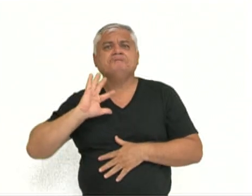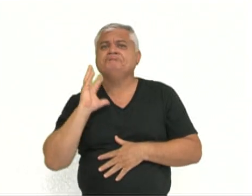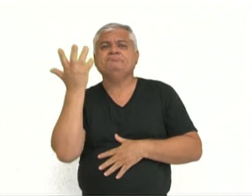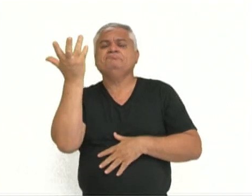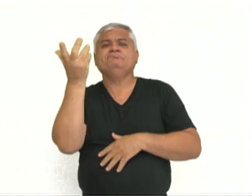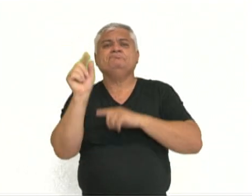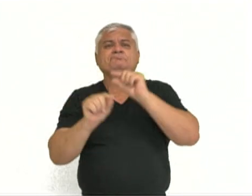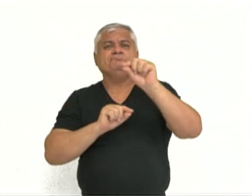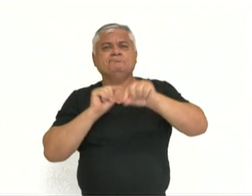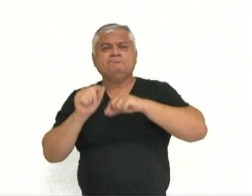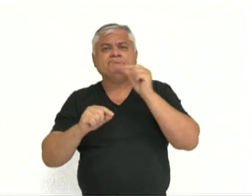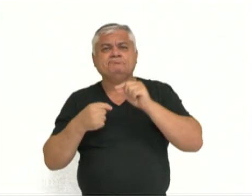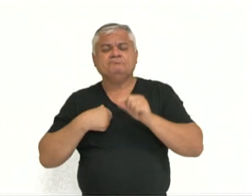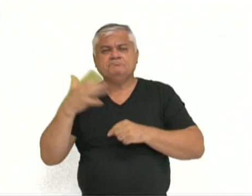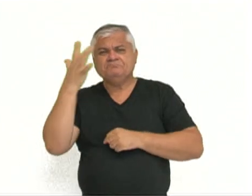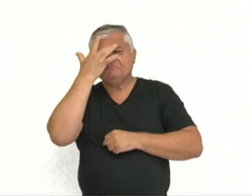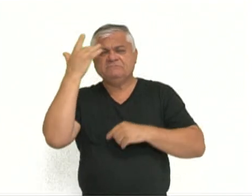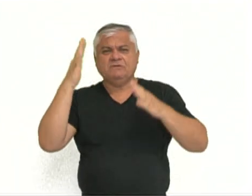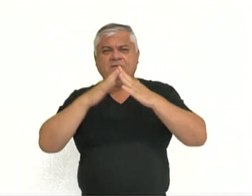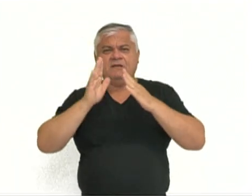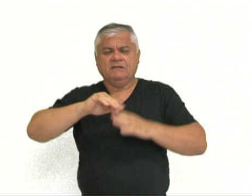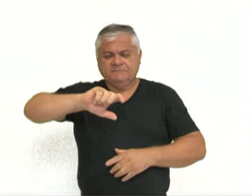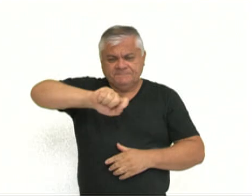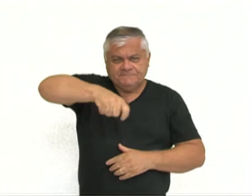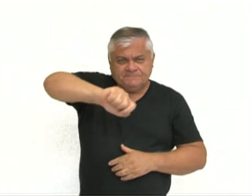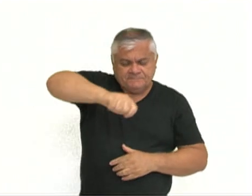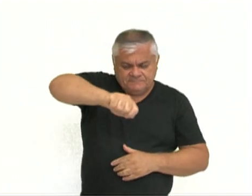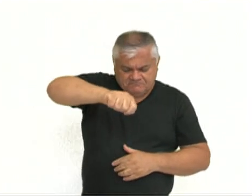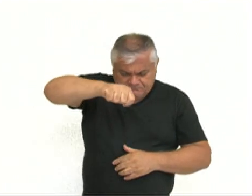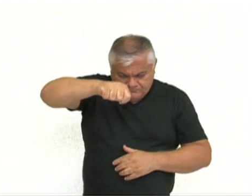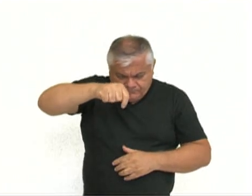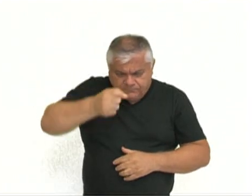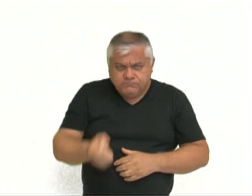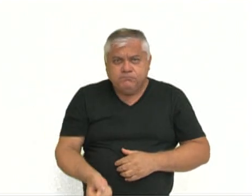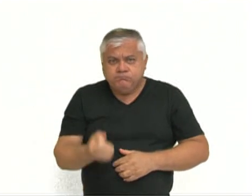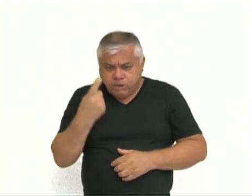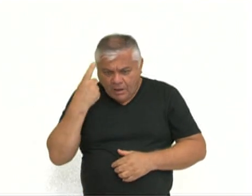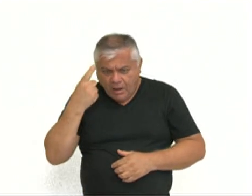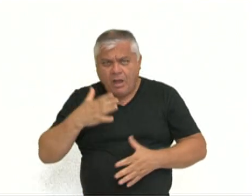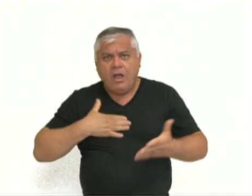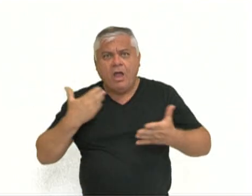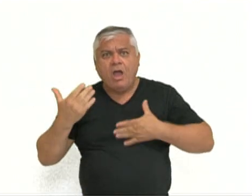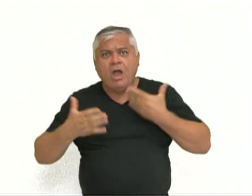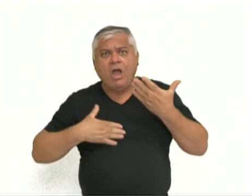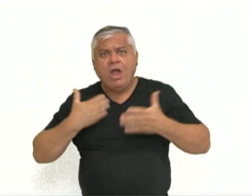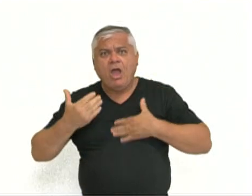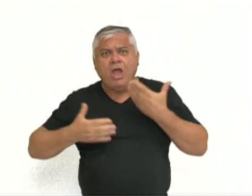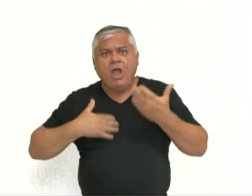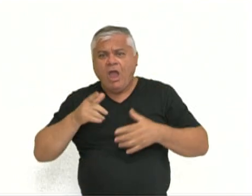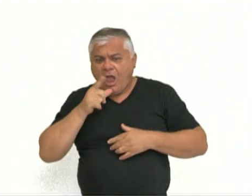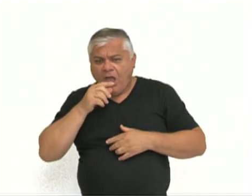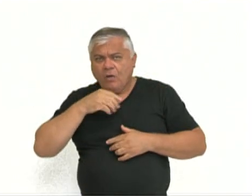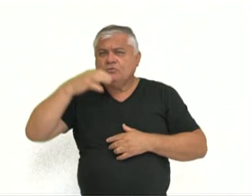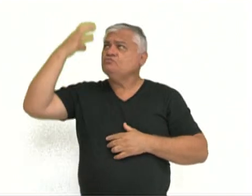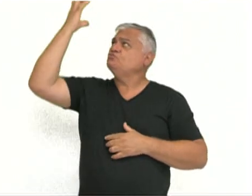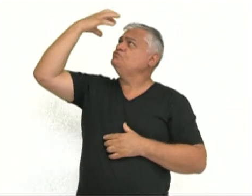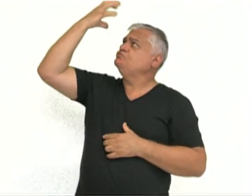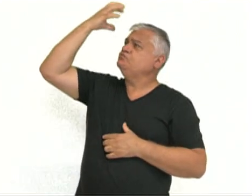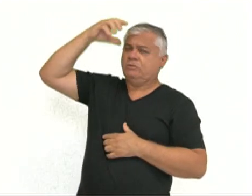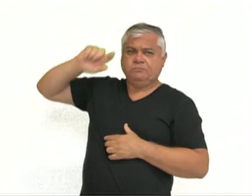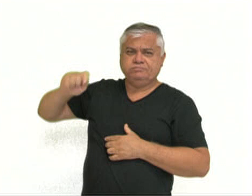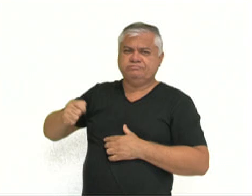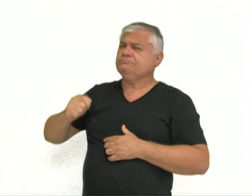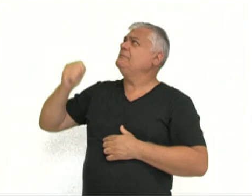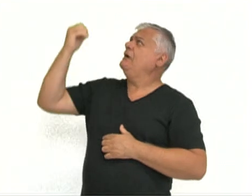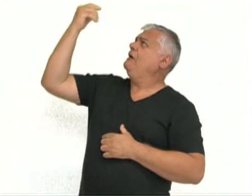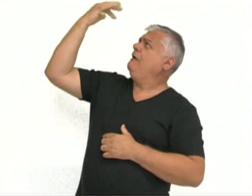Repentinamente, os consumidores abriam as suas torneiras, abriam lá o registro do chuveiro, na água que